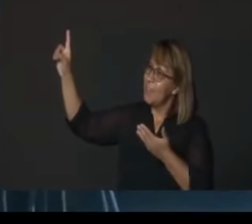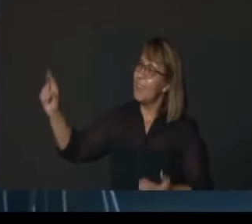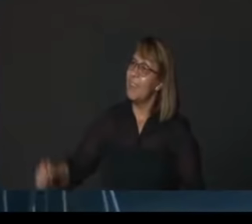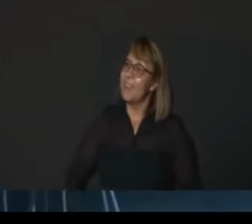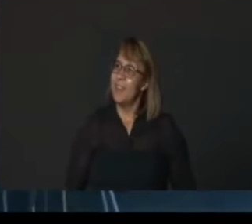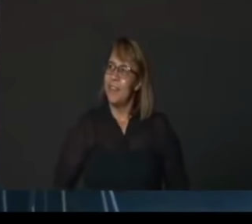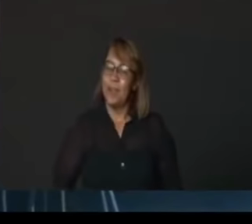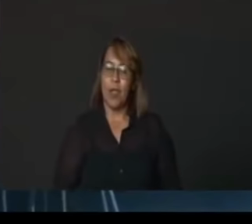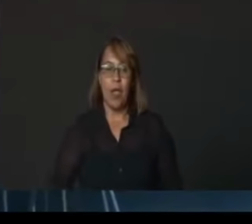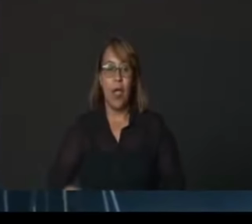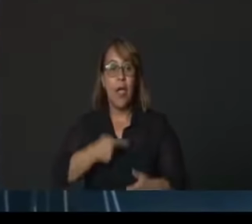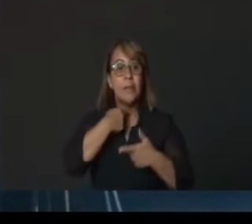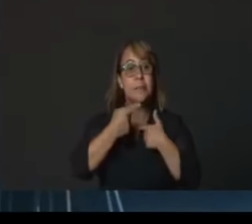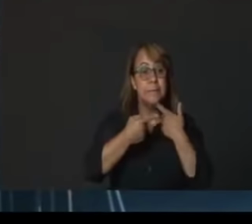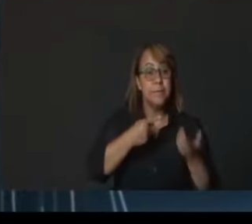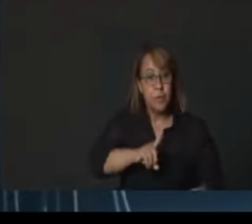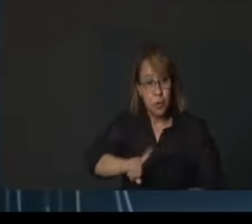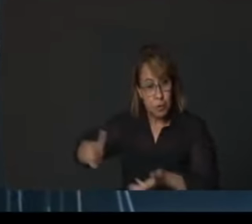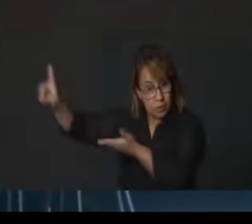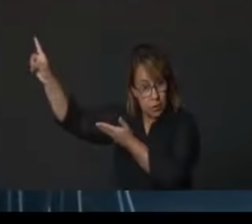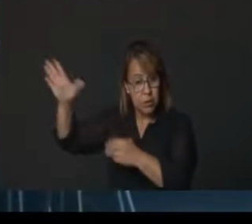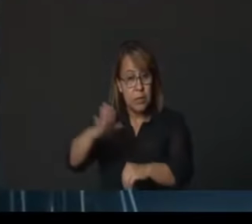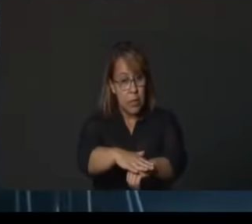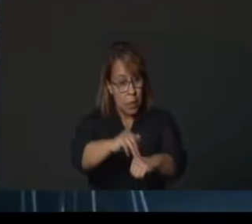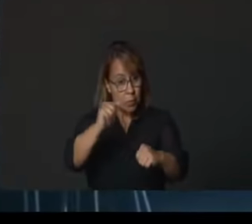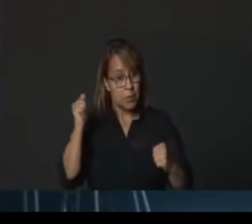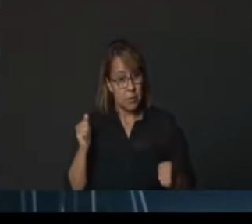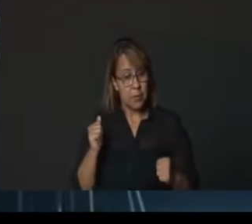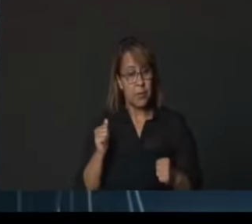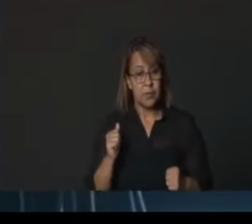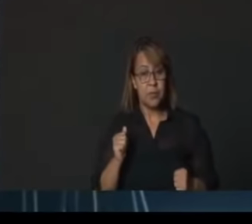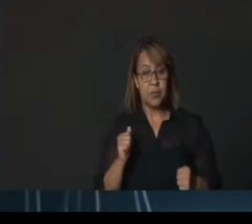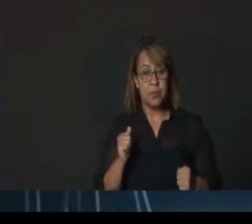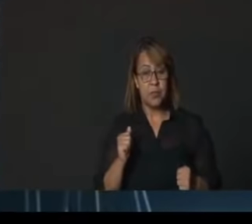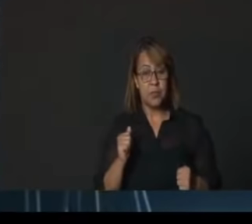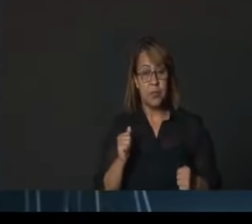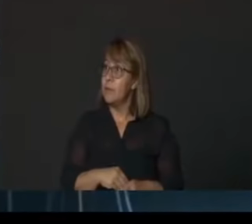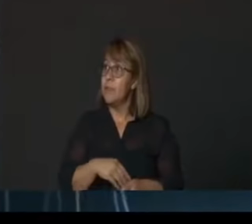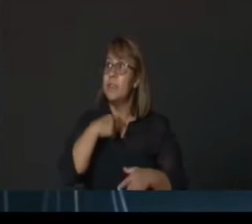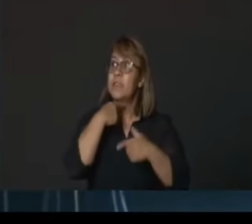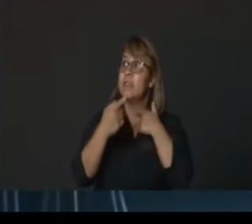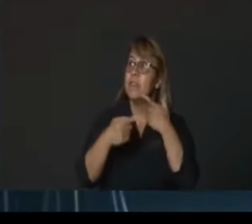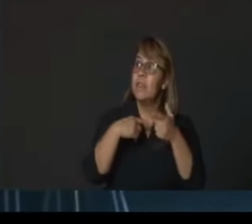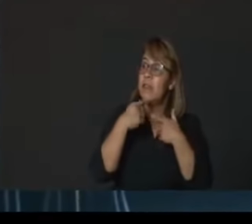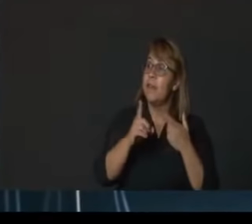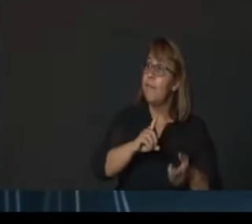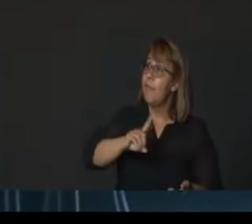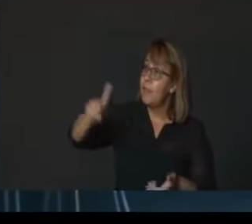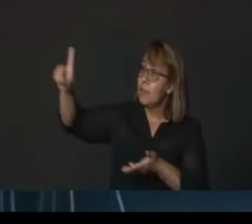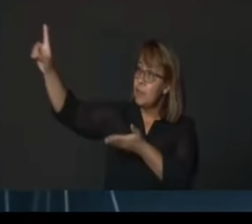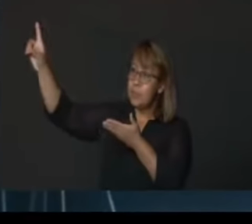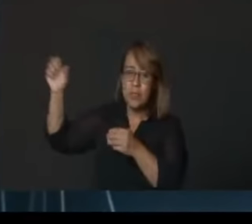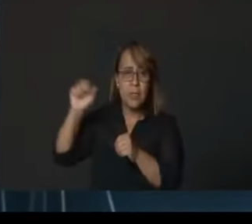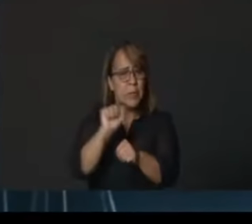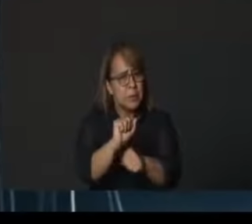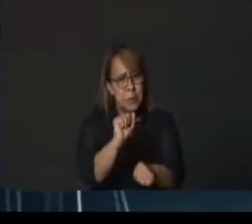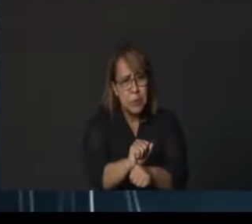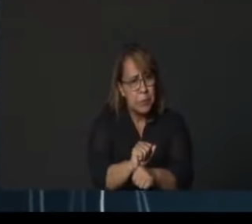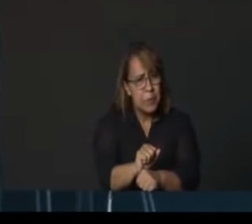A voz de Deus está chamando. Erecante araba, choreando arabas. Mas não para de clamar,